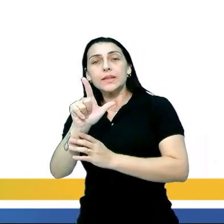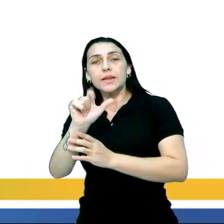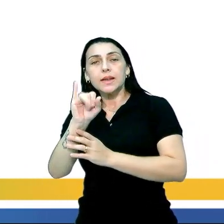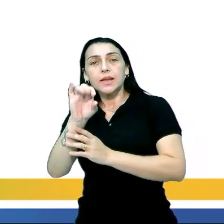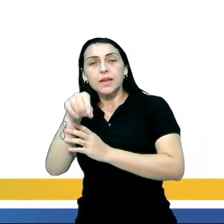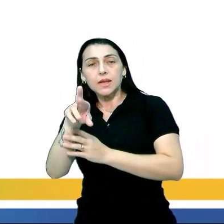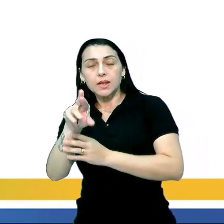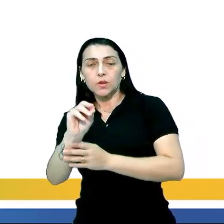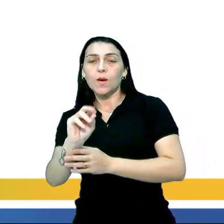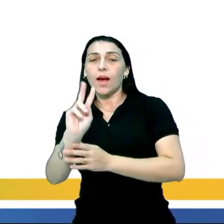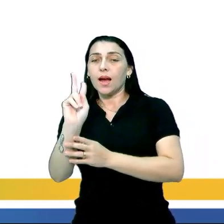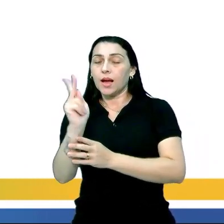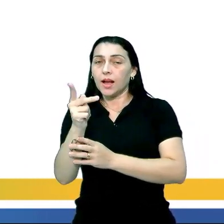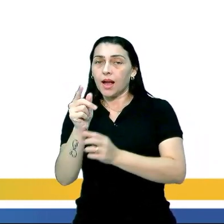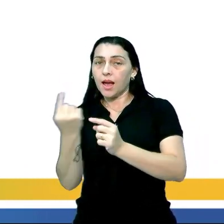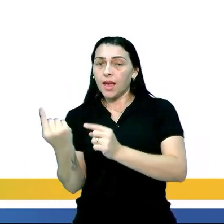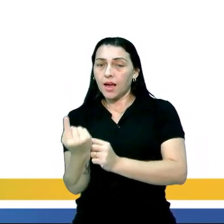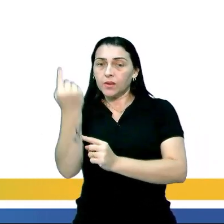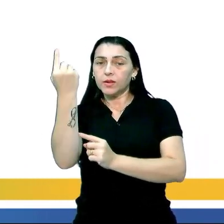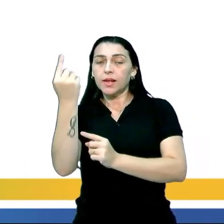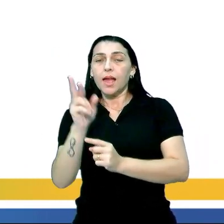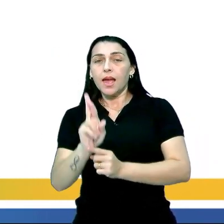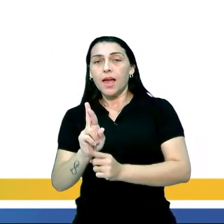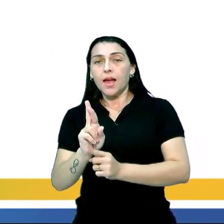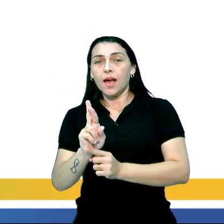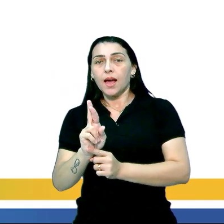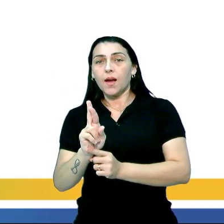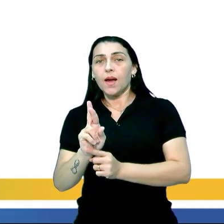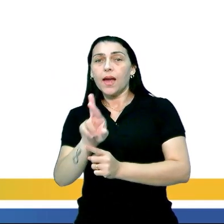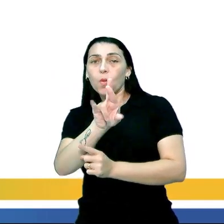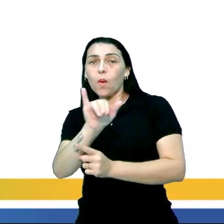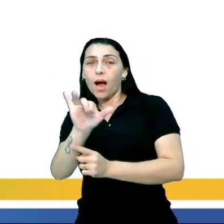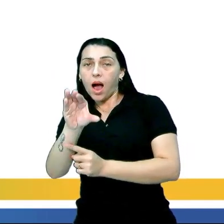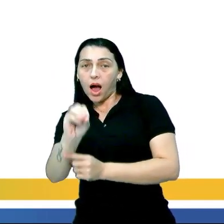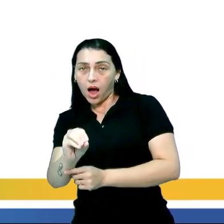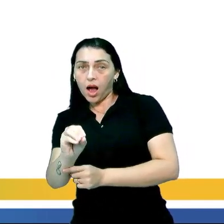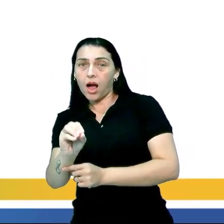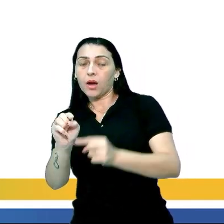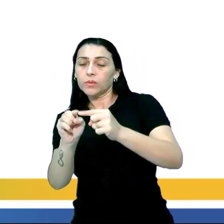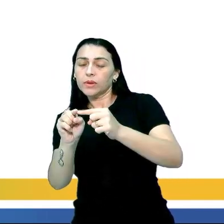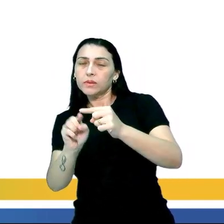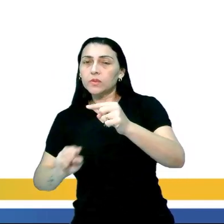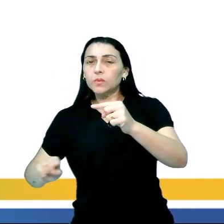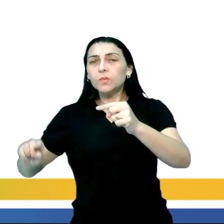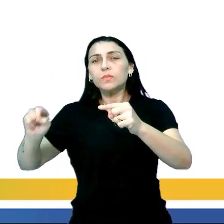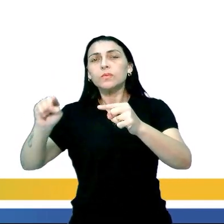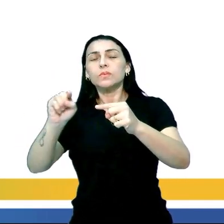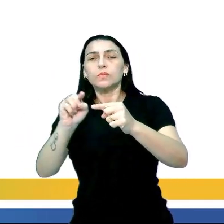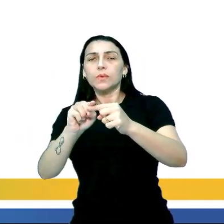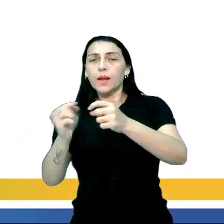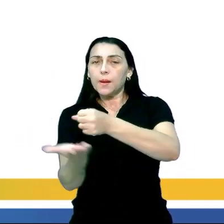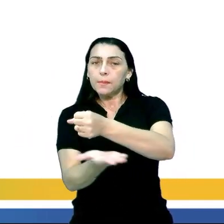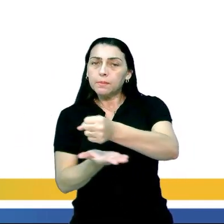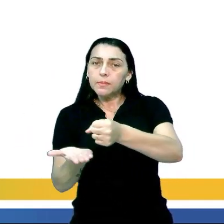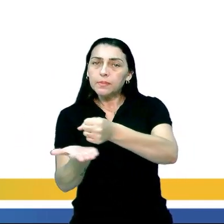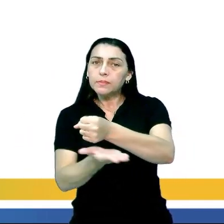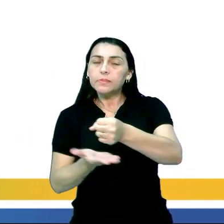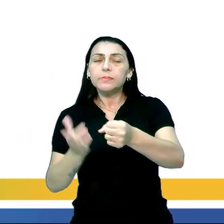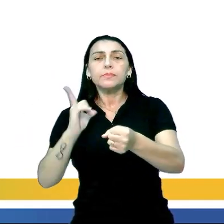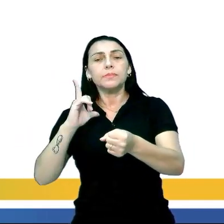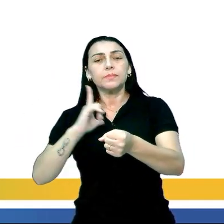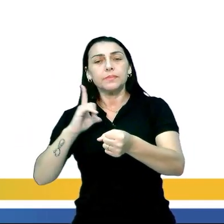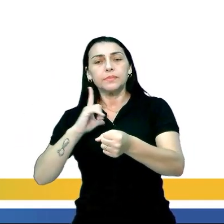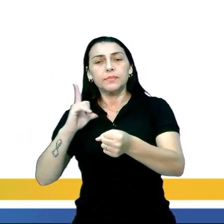onde H é a sua altura, R é o raio dessa circunferência, que é a base. Nós temos